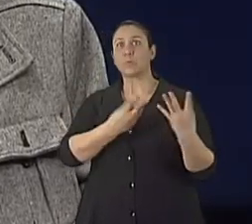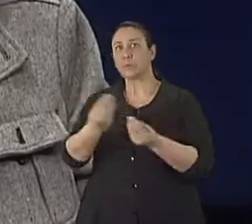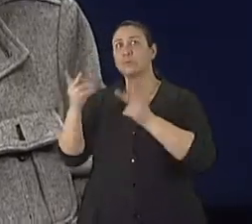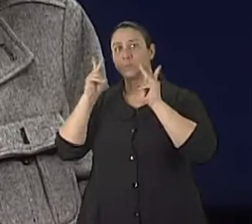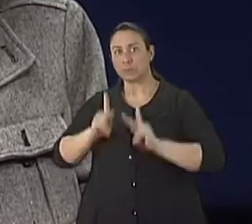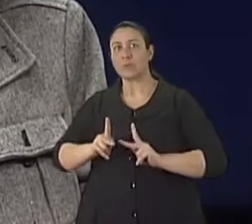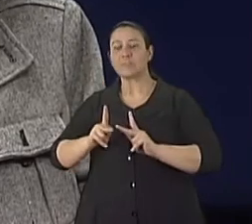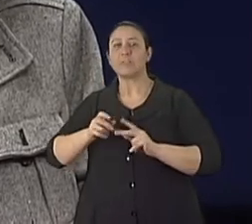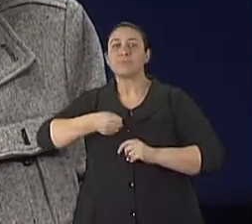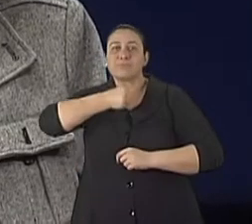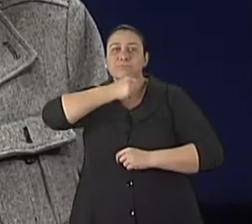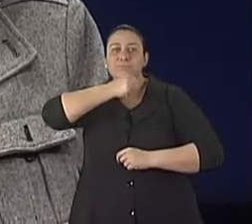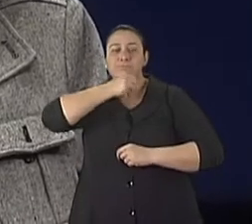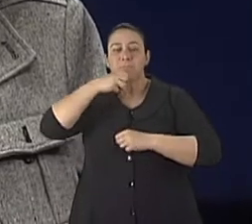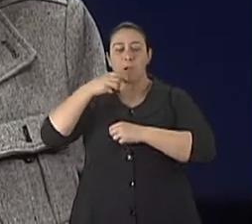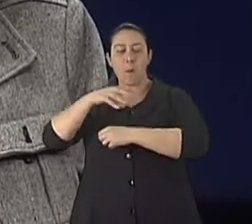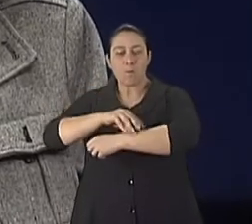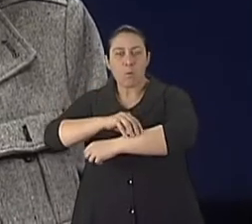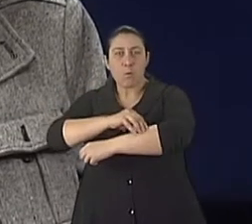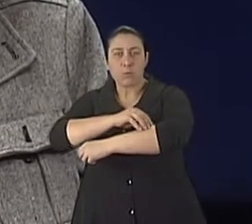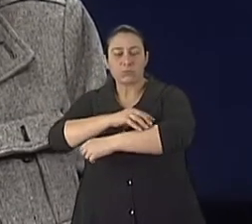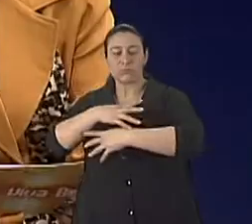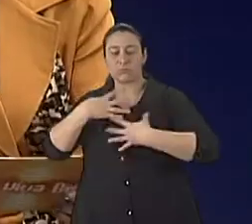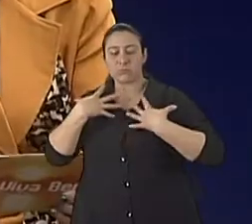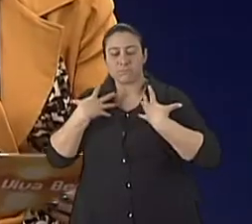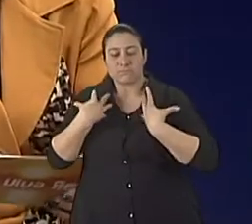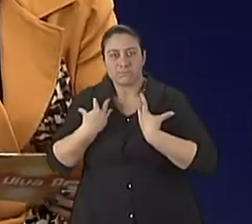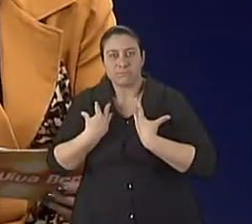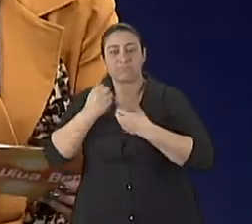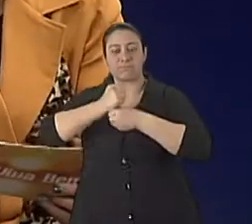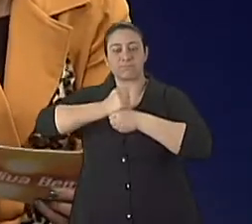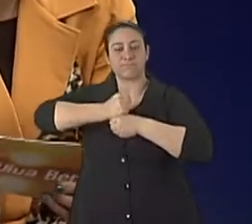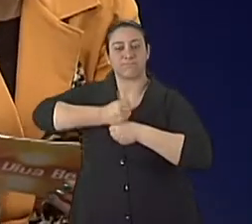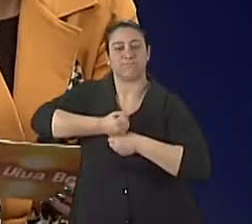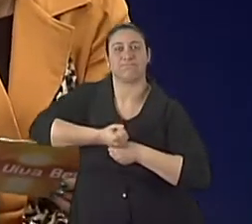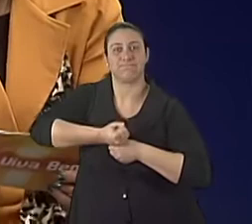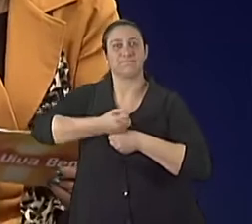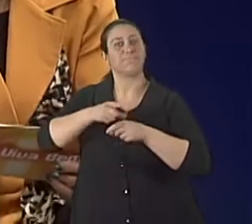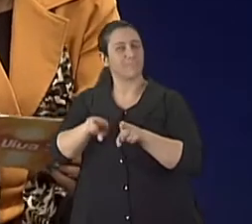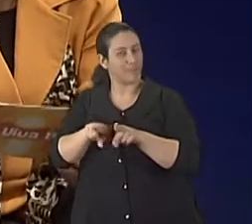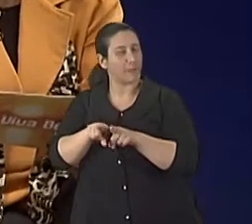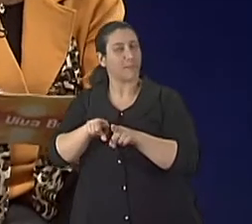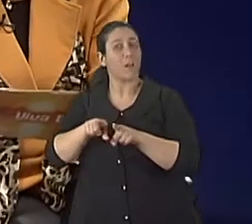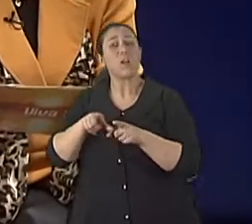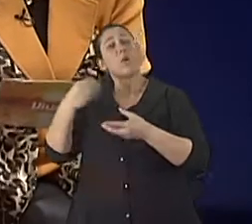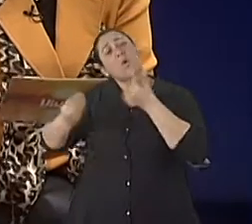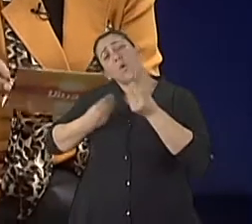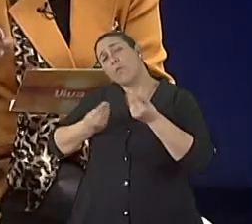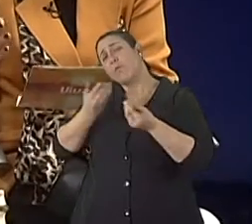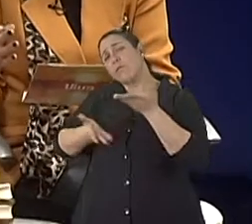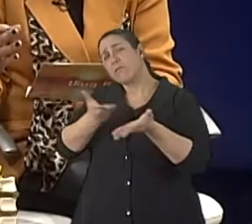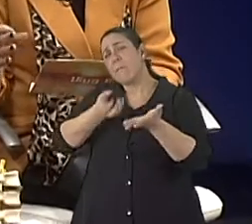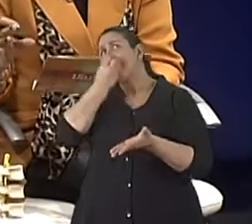musculares vão envelhecendo com a gente é isso que a gente tem que saber e como é que a gente pode tratar melhor delas é porque a gente realmente